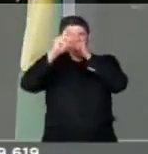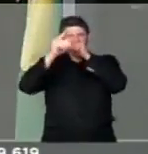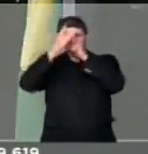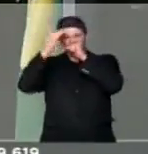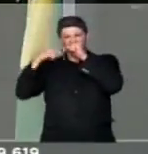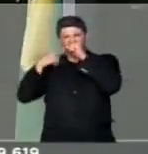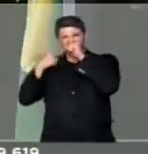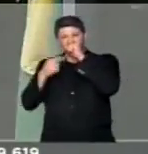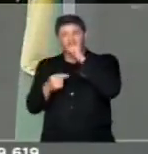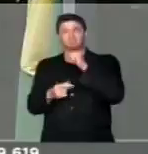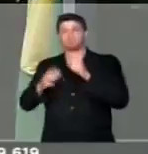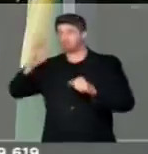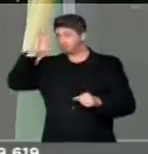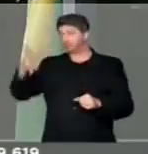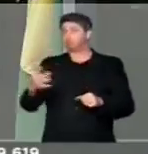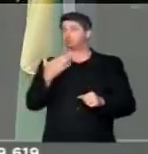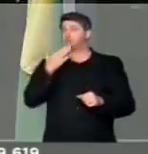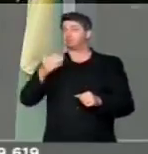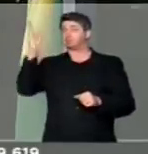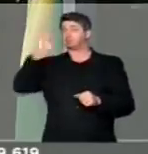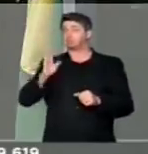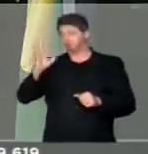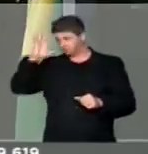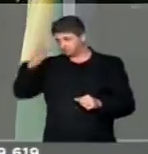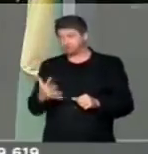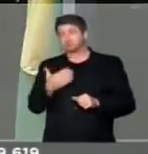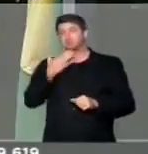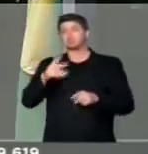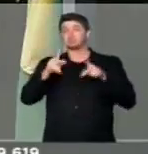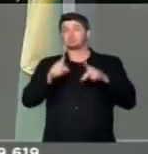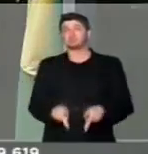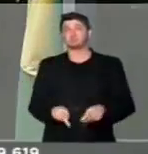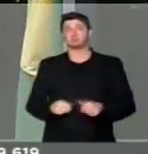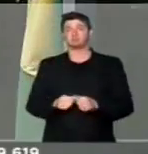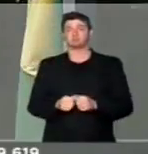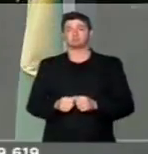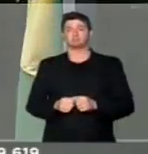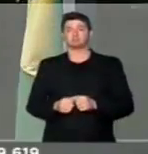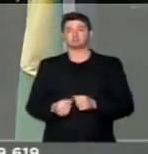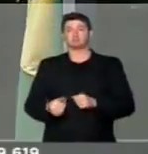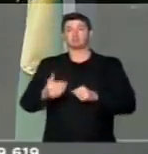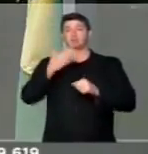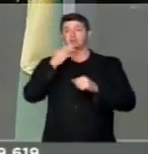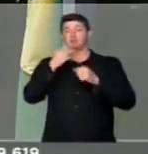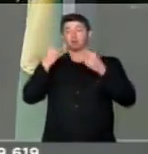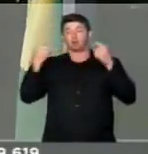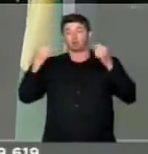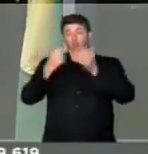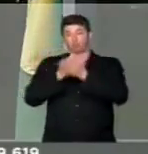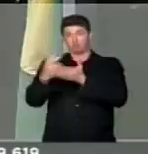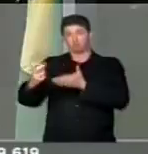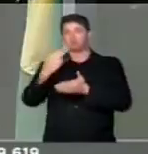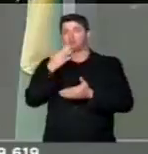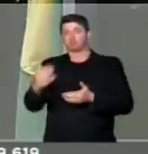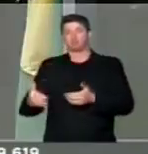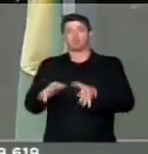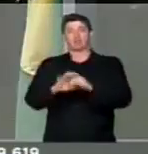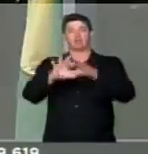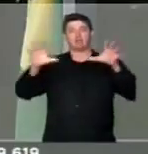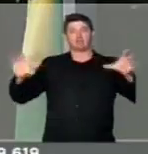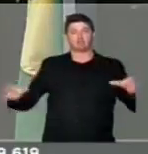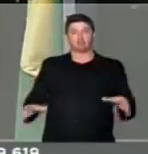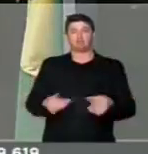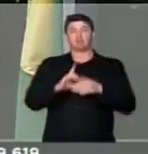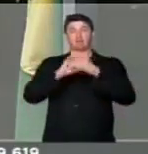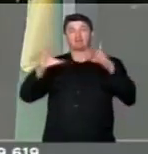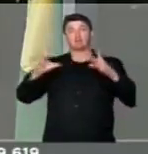dúvida: decidam pelo Brasil, decidam pelo povo, pelo impeachment, pelo Brasil, pela liberdade, pela